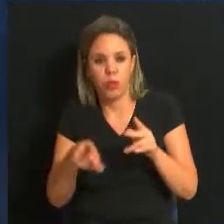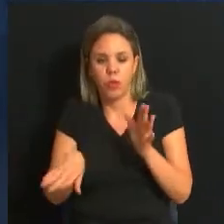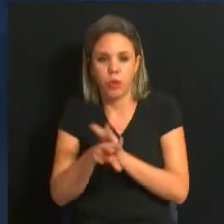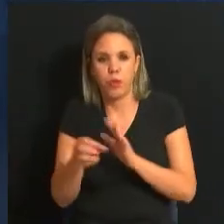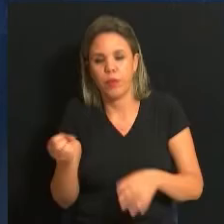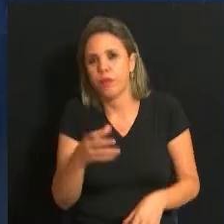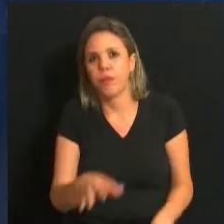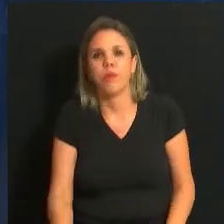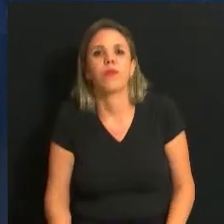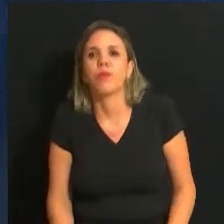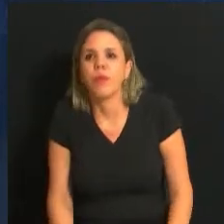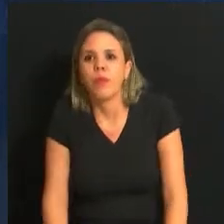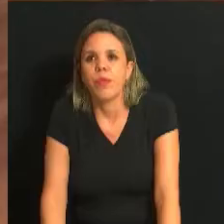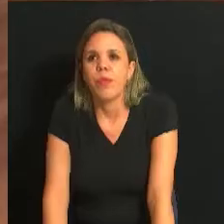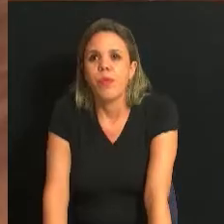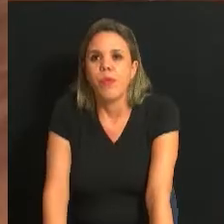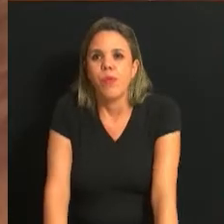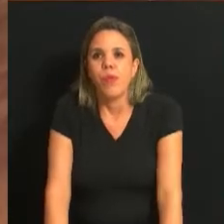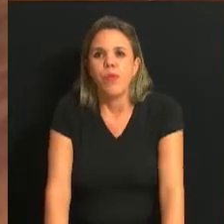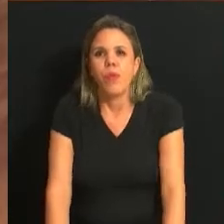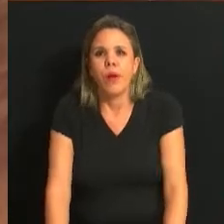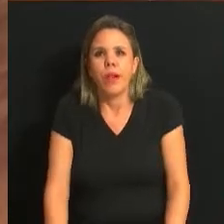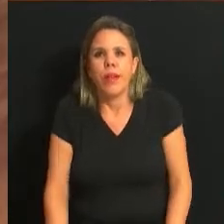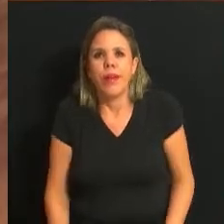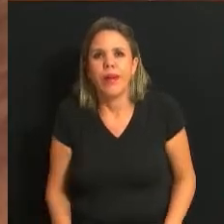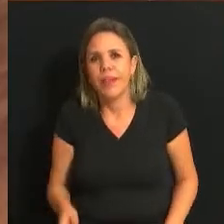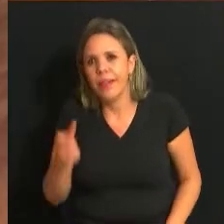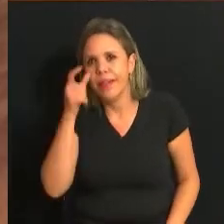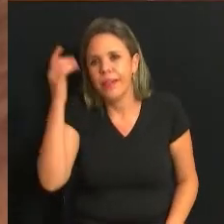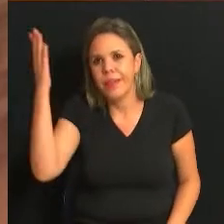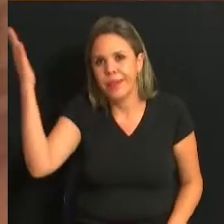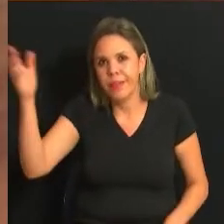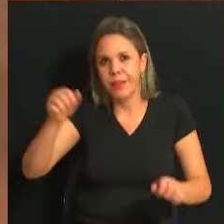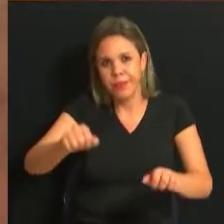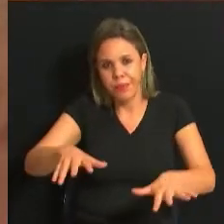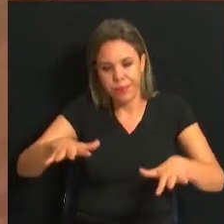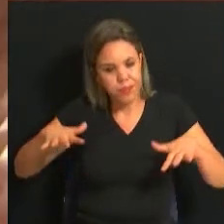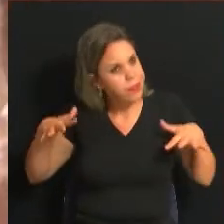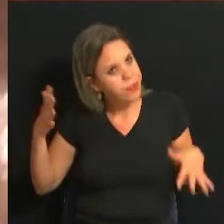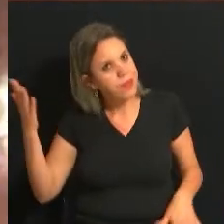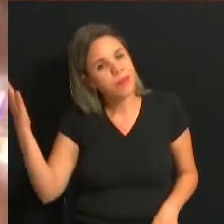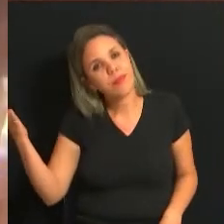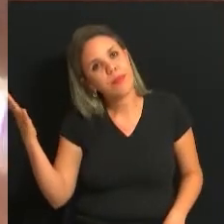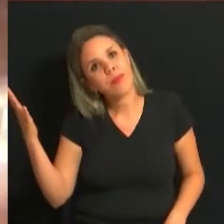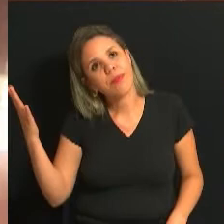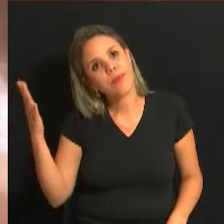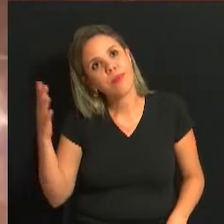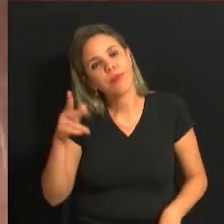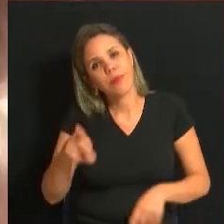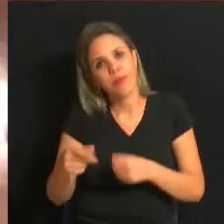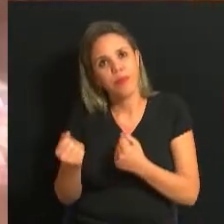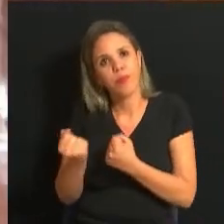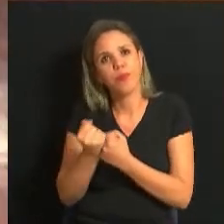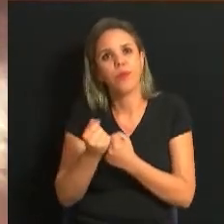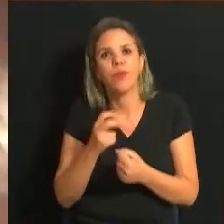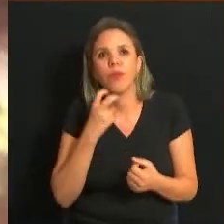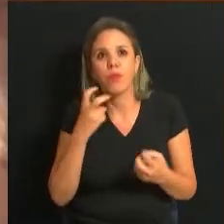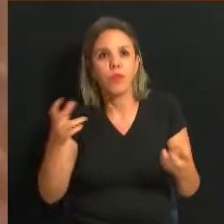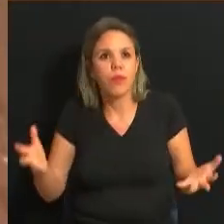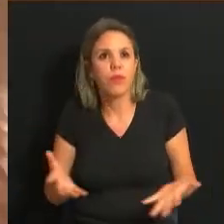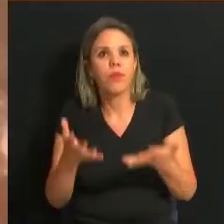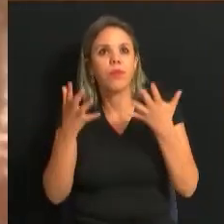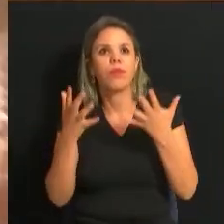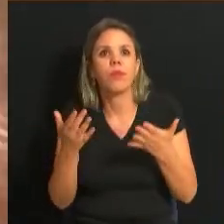este ano. Tá vendo essas arquibancadas aí, ó? É daí que virá o apoio para o Pulo Futsal encarar